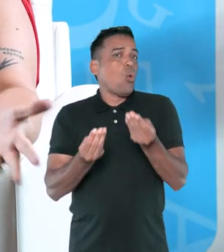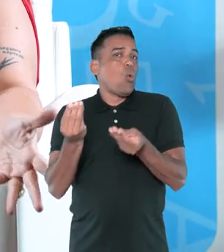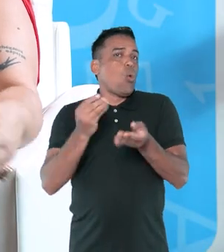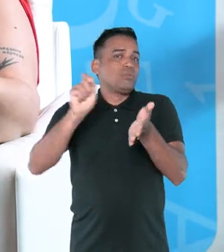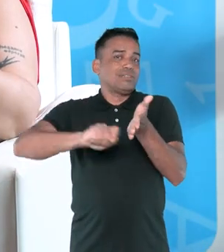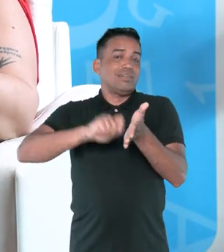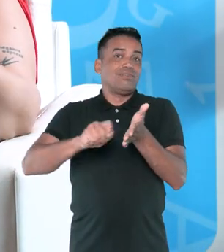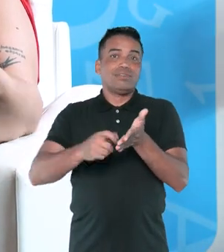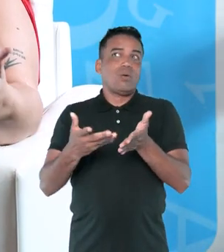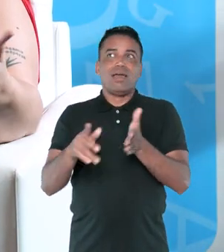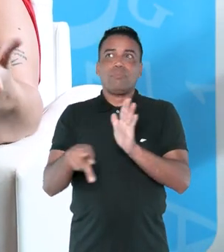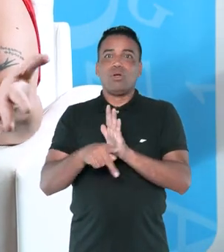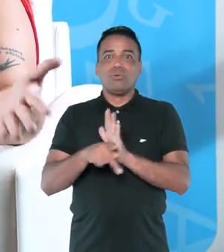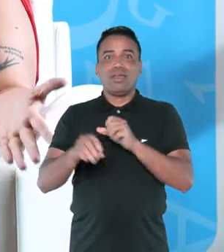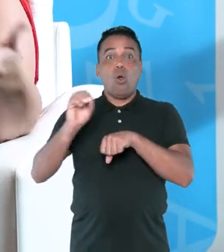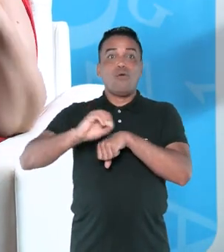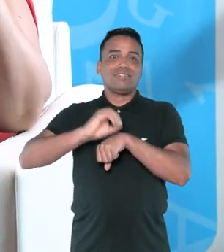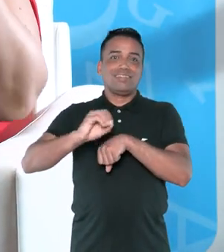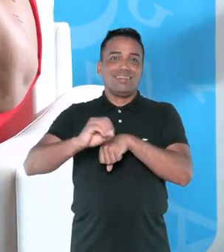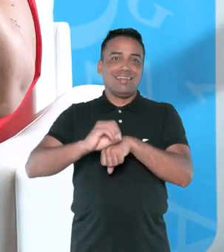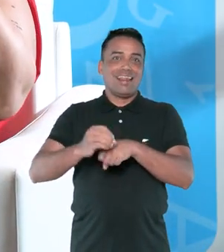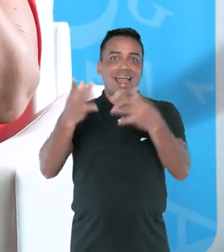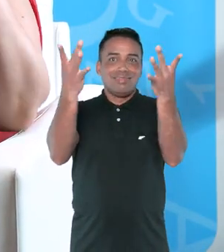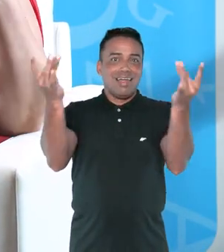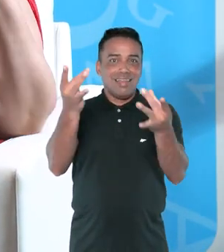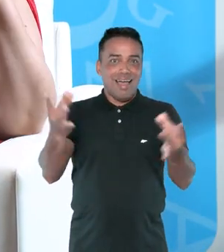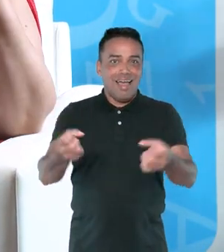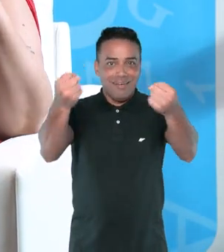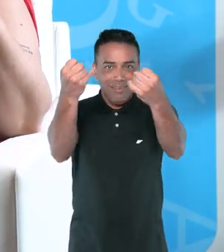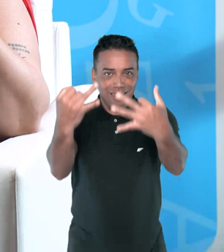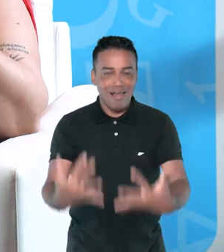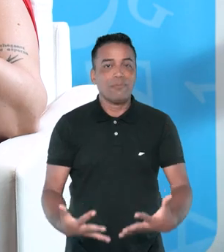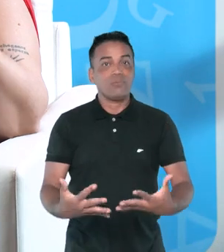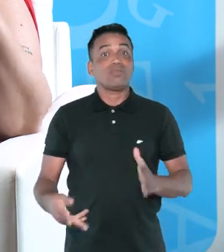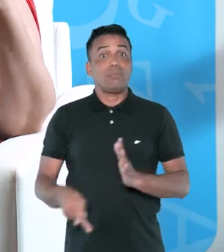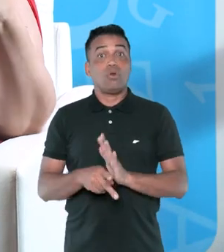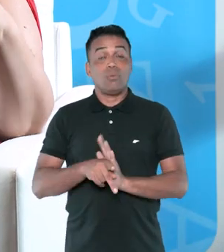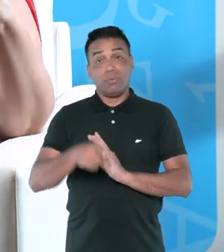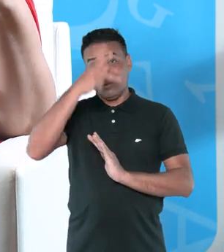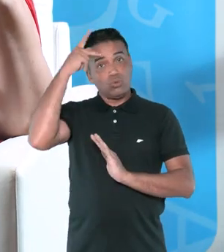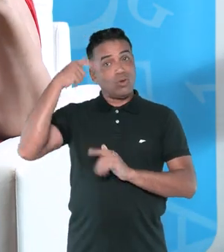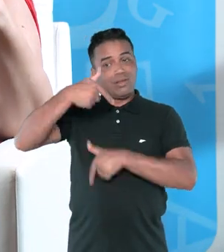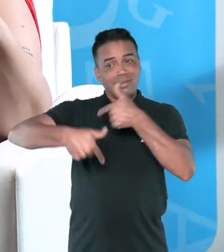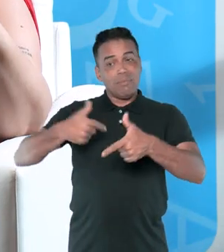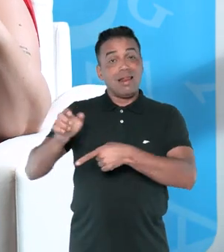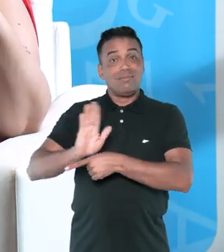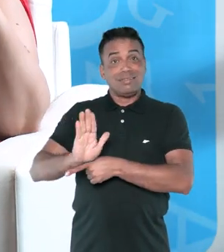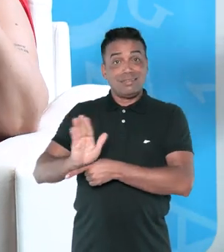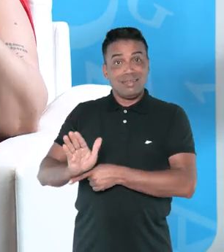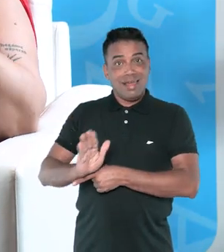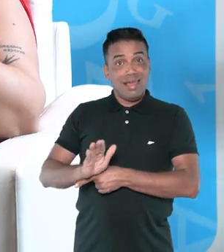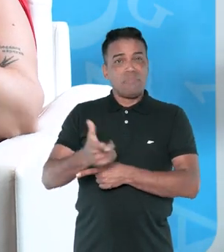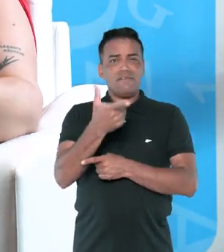de uma oficina, que eu descobri então, que era a transcrição de uma oficina de escrita para roteiristas de cinema que ele fazia há 20 anos.